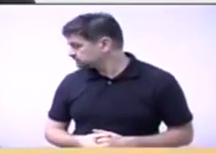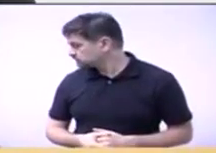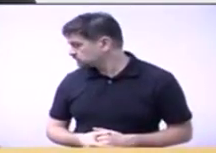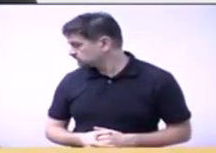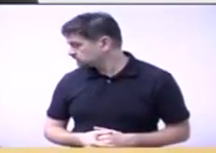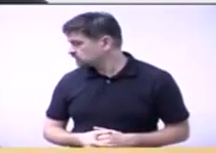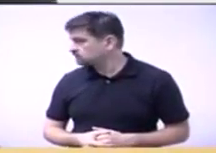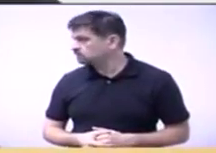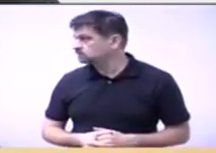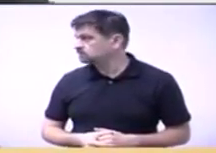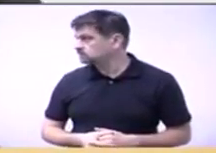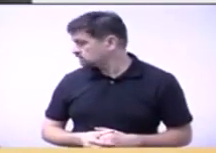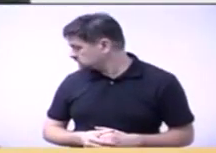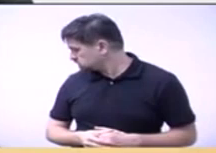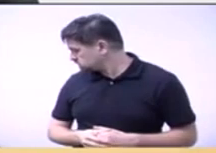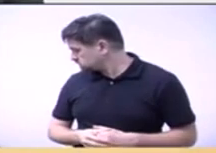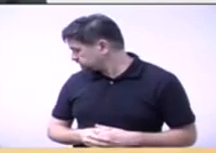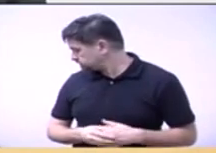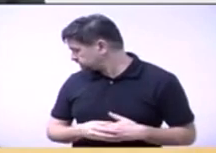Com a palavra, o vereador Tiguina.